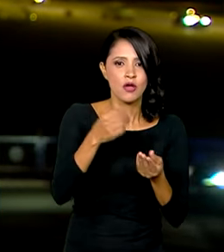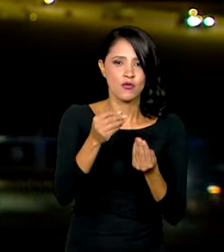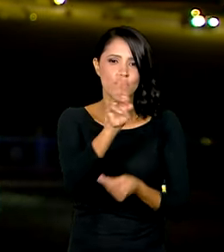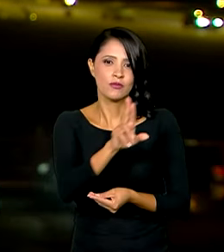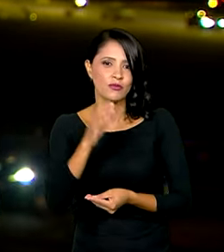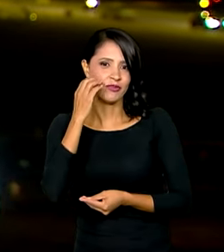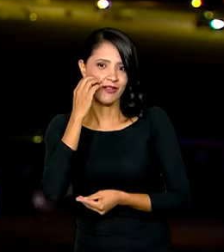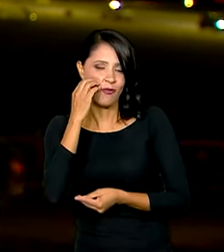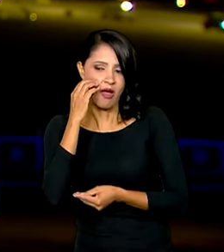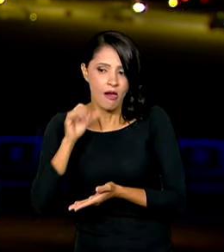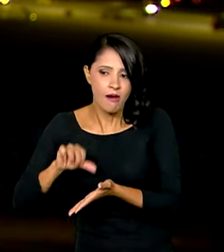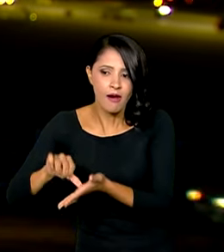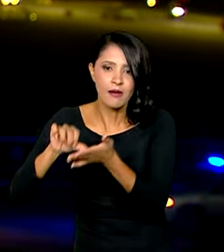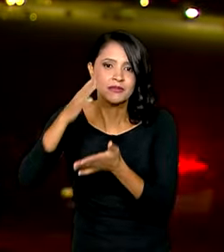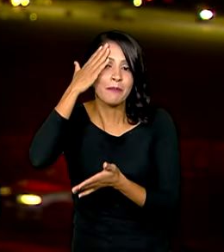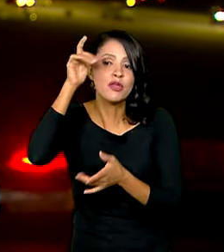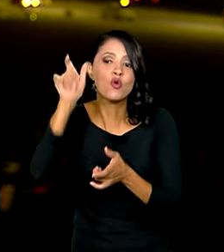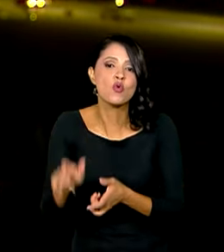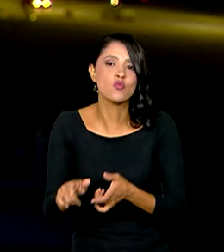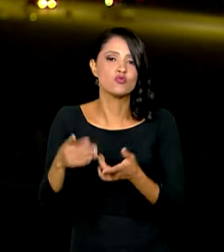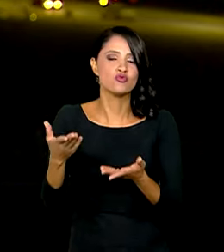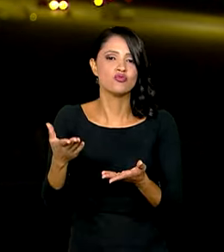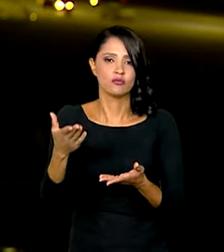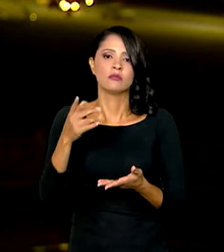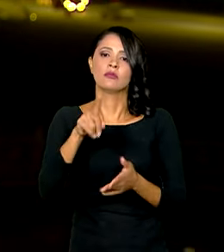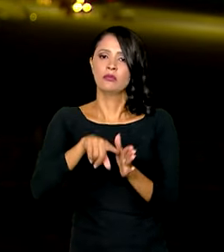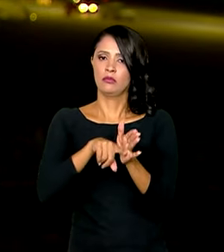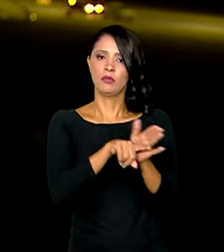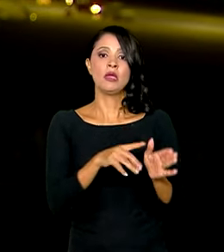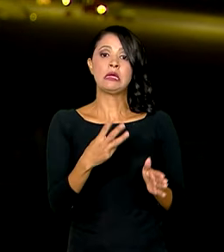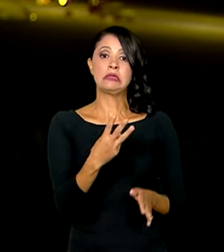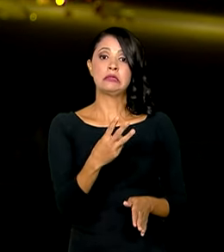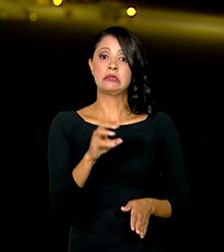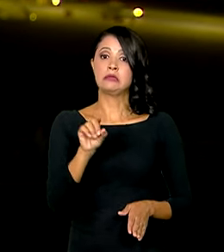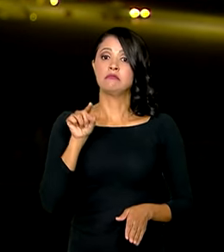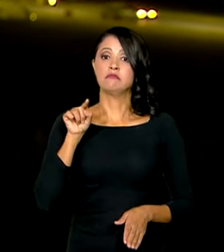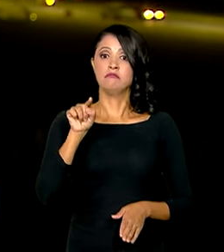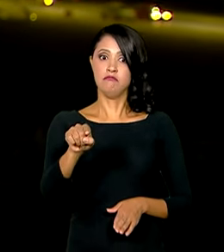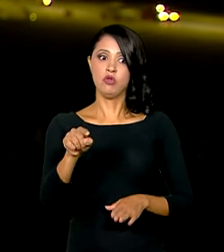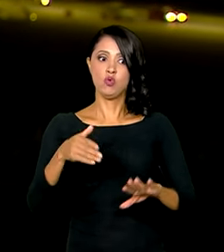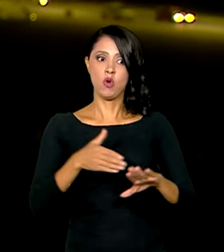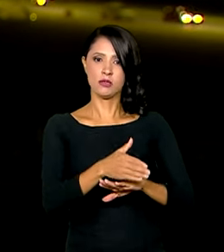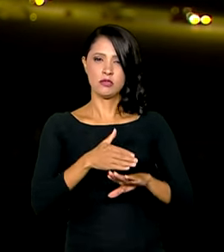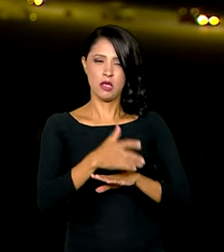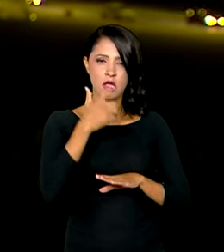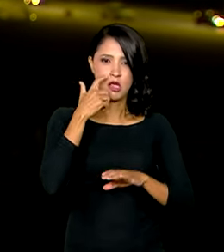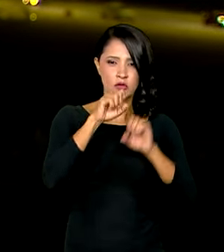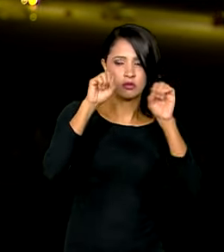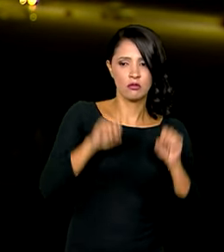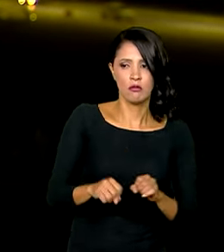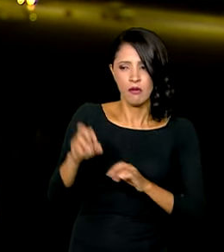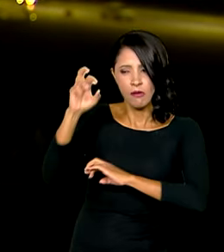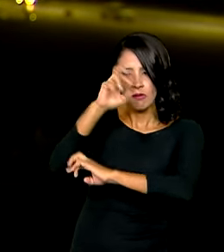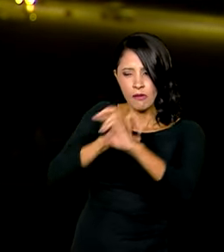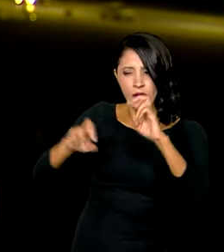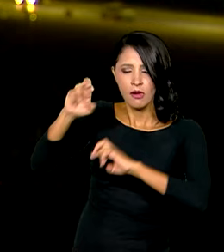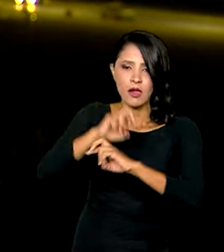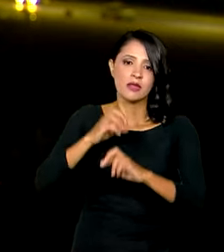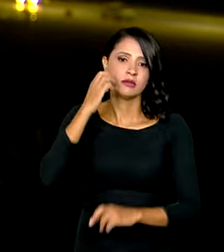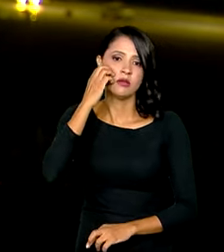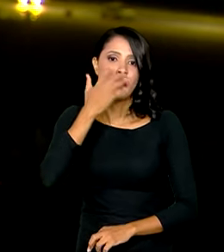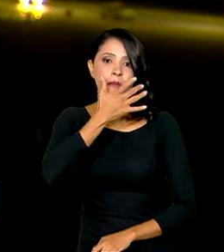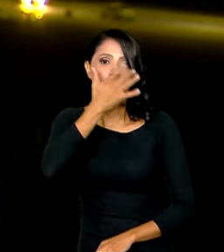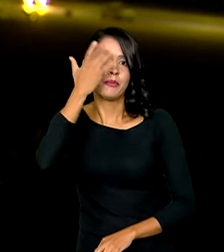celular. Segundo as investigações, pelo menos 30 mil acessos ao sistema foram feitos com monitoramento a celulares de